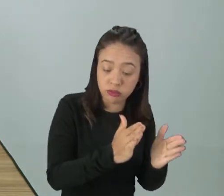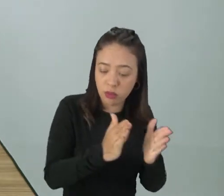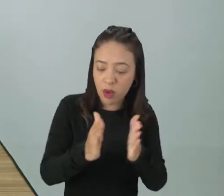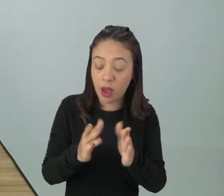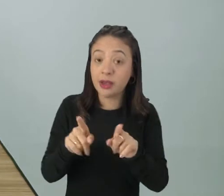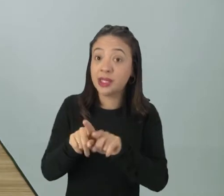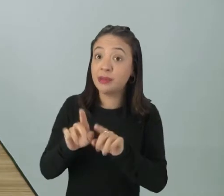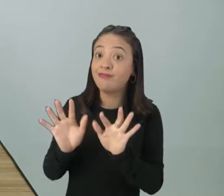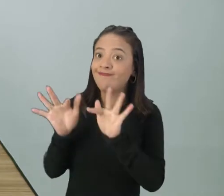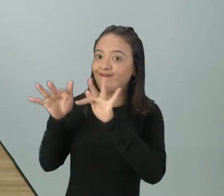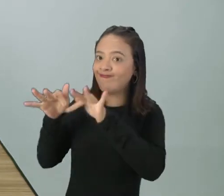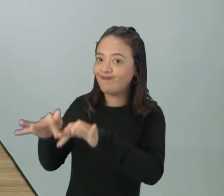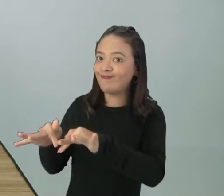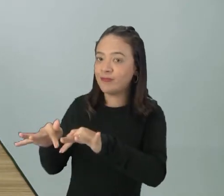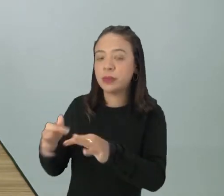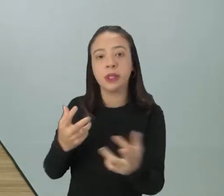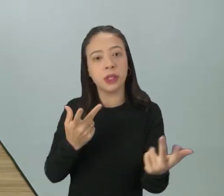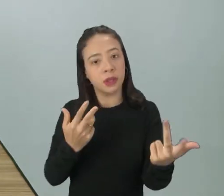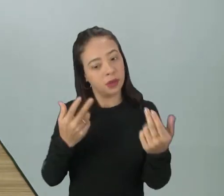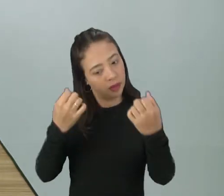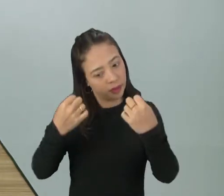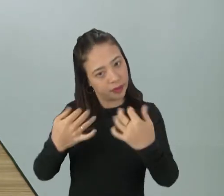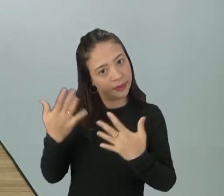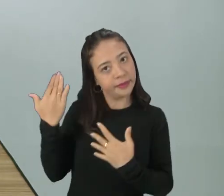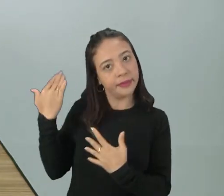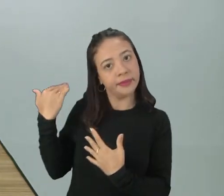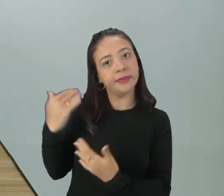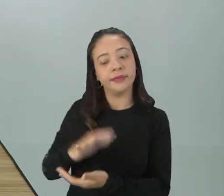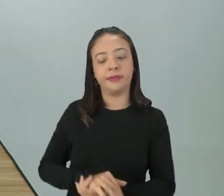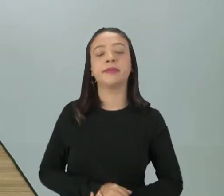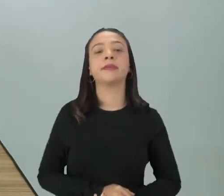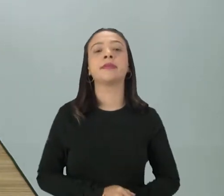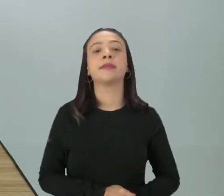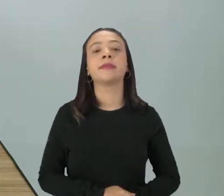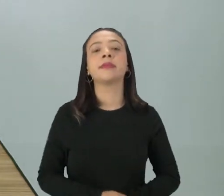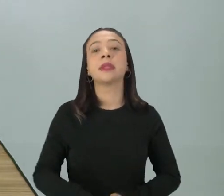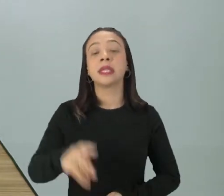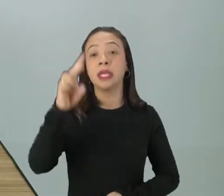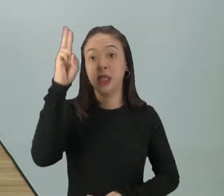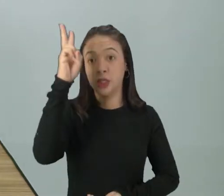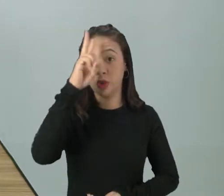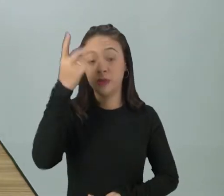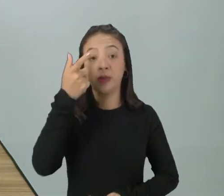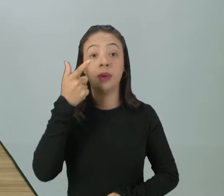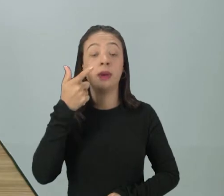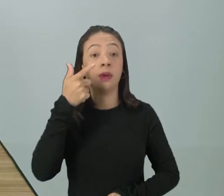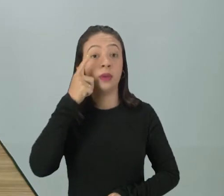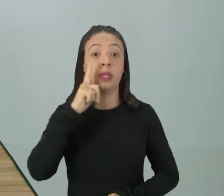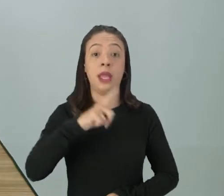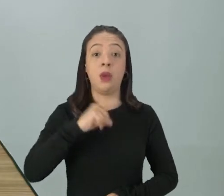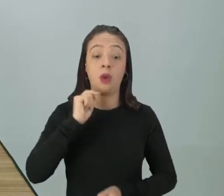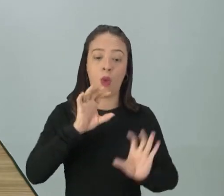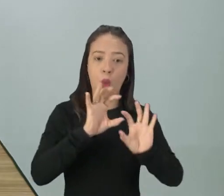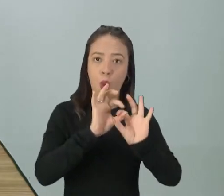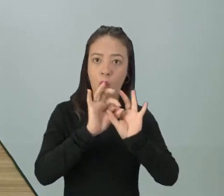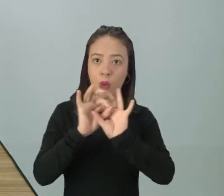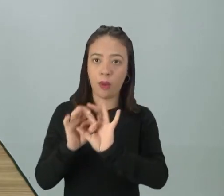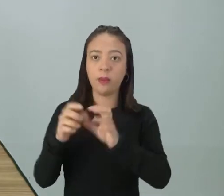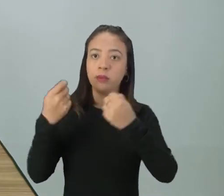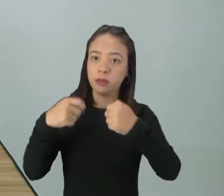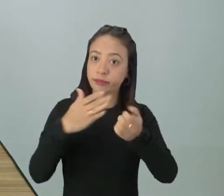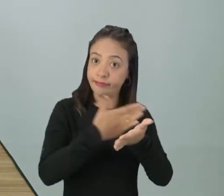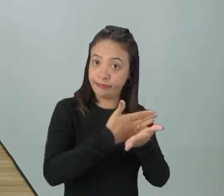fim. Como eu falei anteriormente, a história, para ter sentido, ela precisa ter